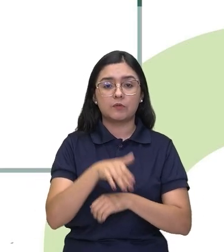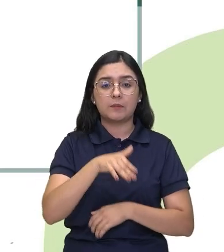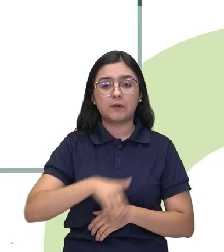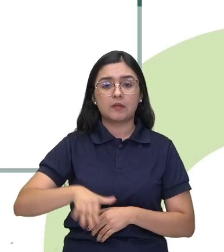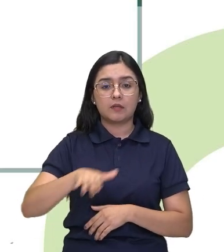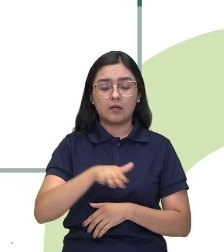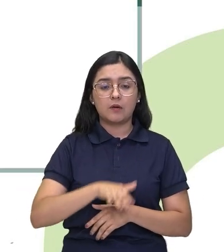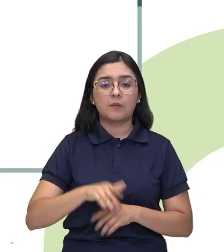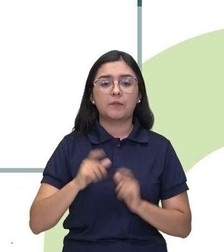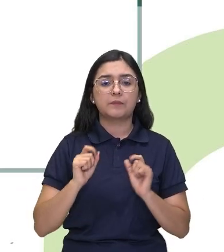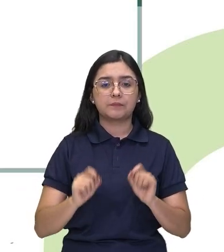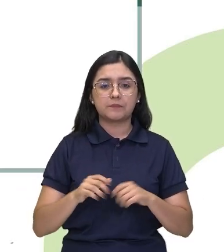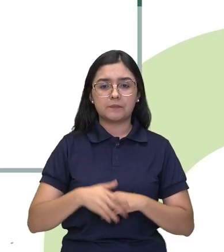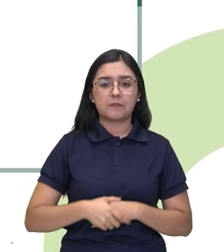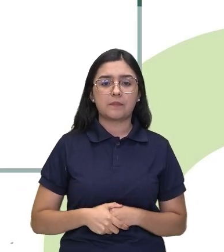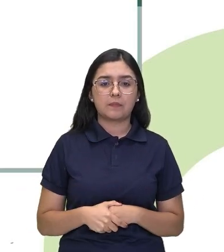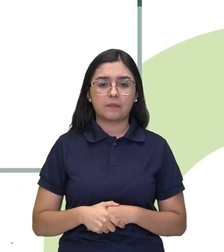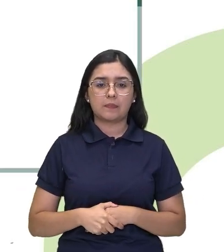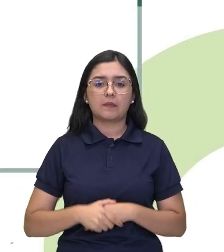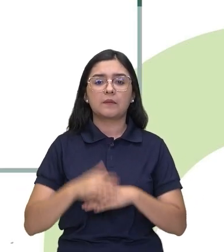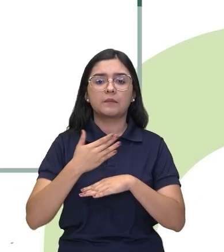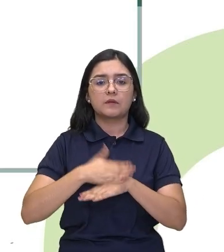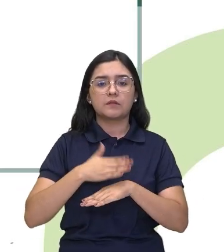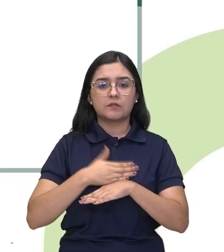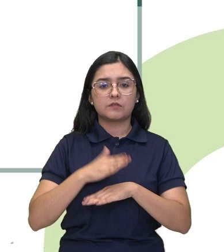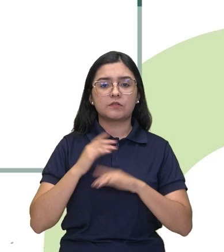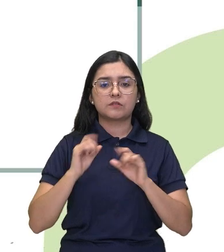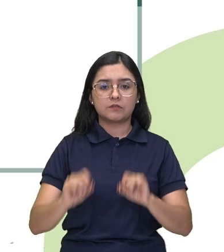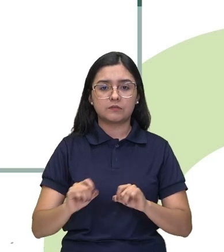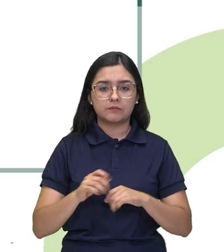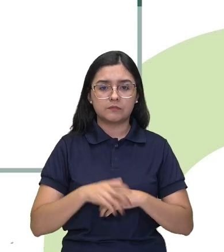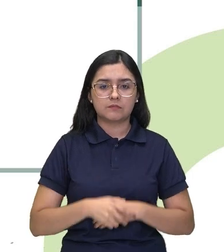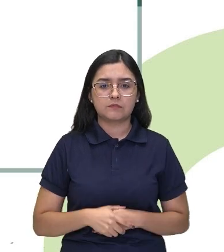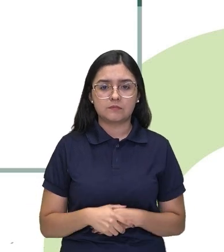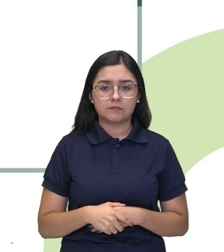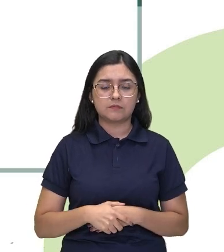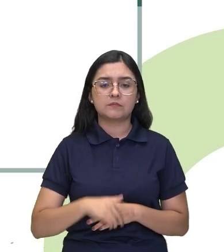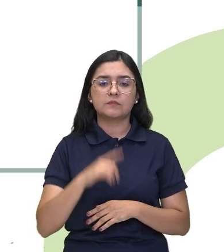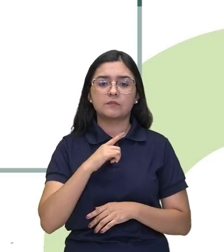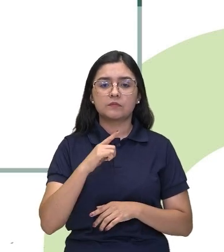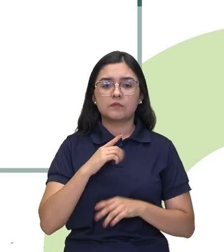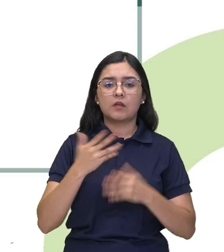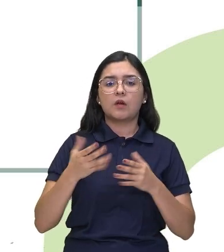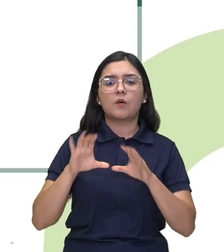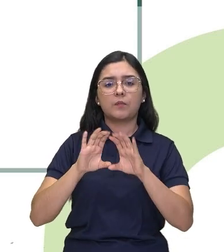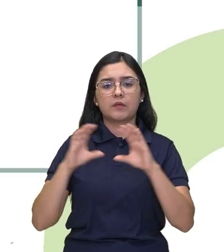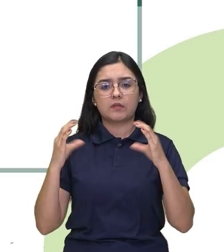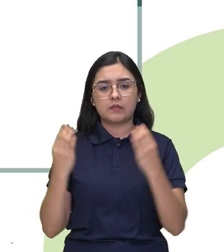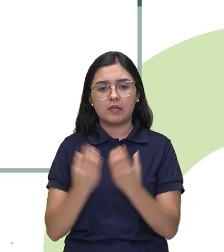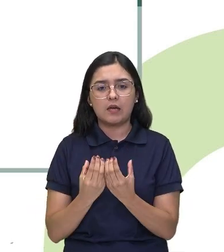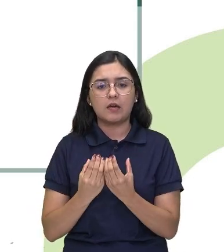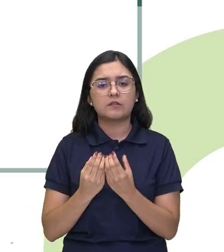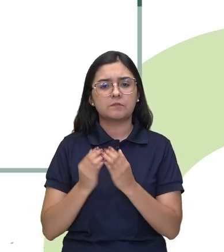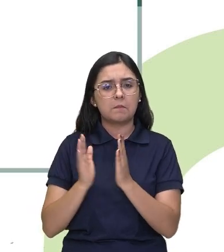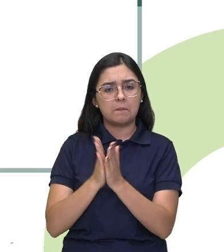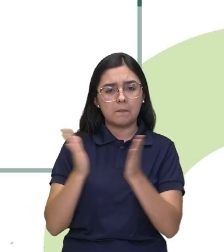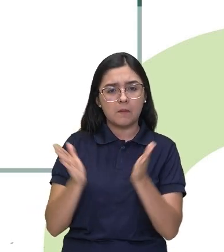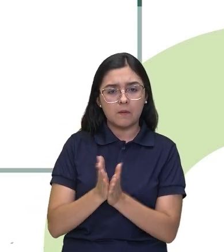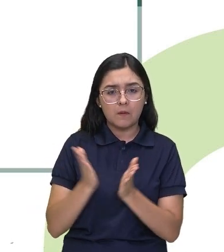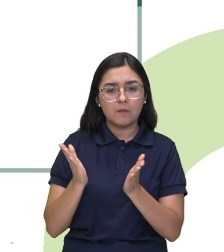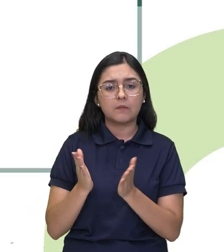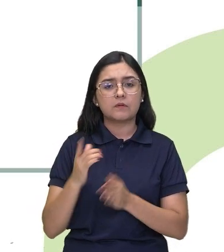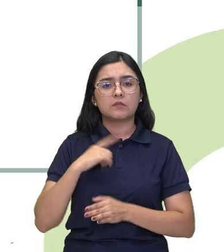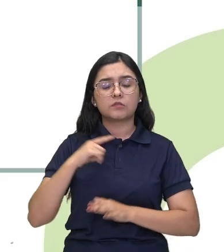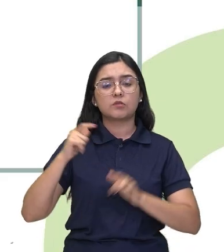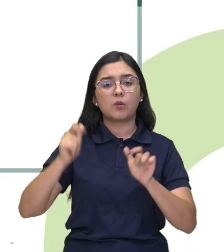prática de sitiar as comunidades que são marginalizadas, comunidades de baixa renda, nessas áreas onde tem